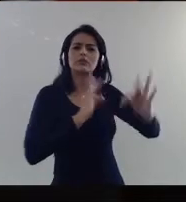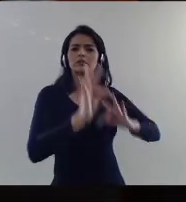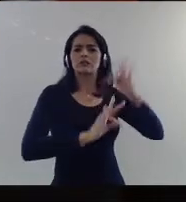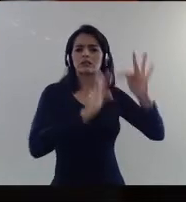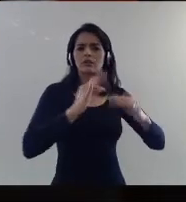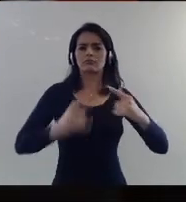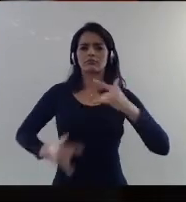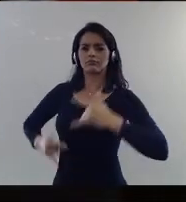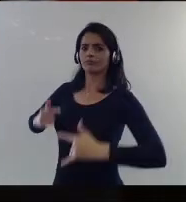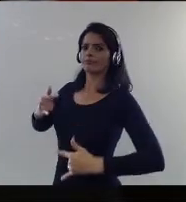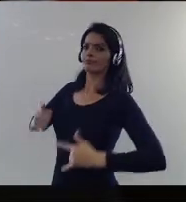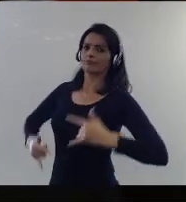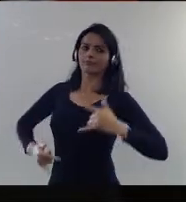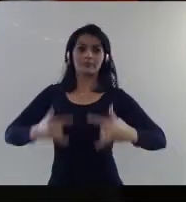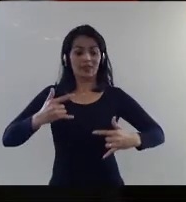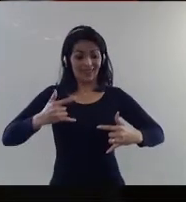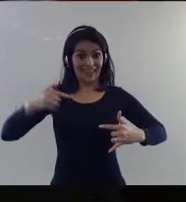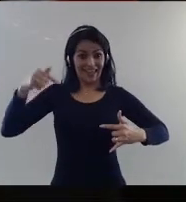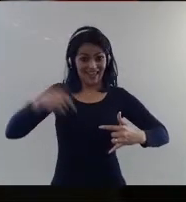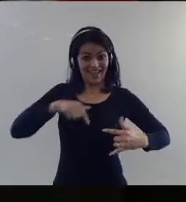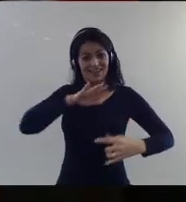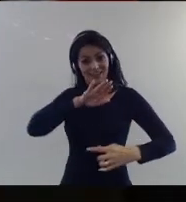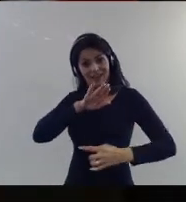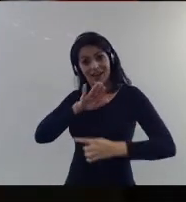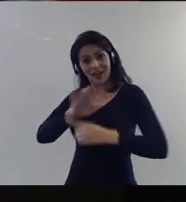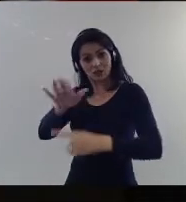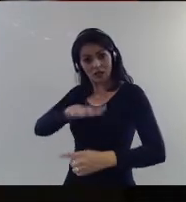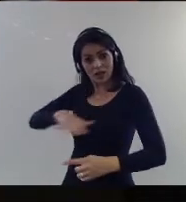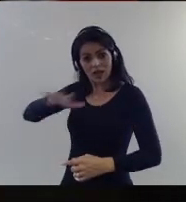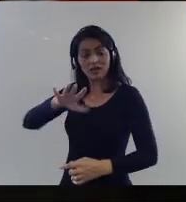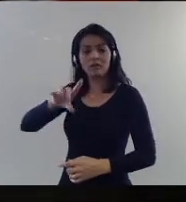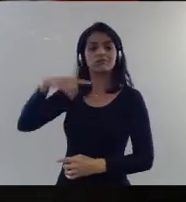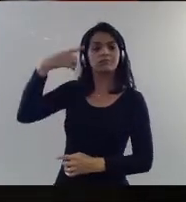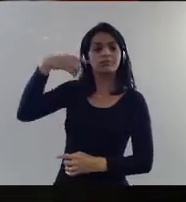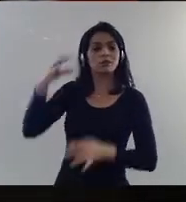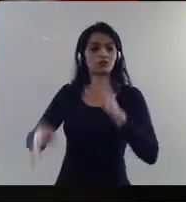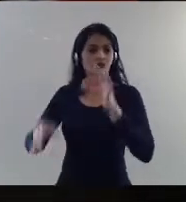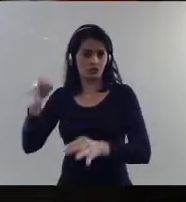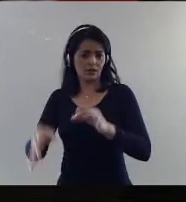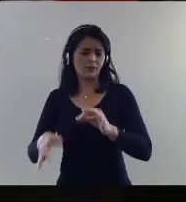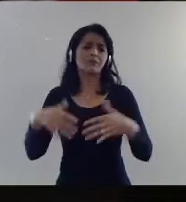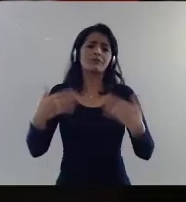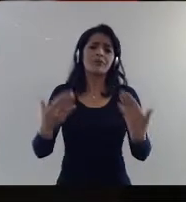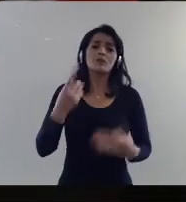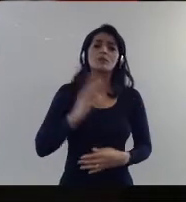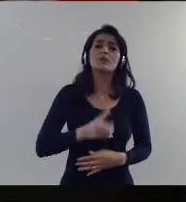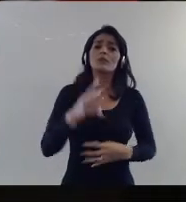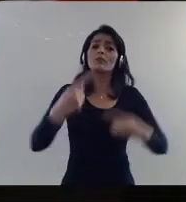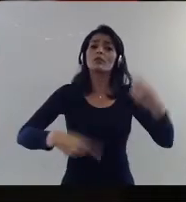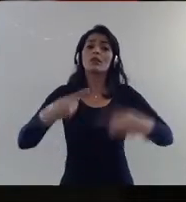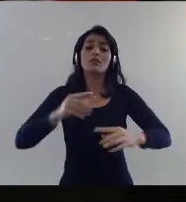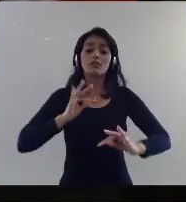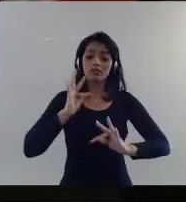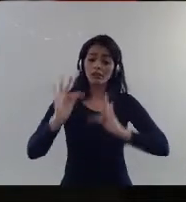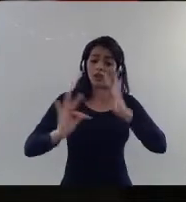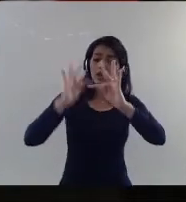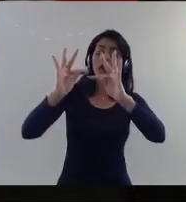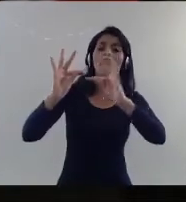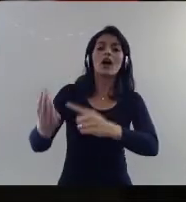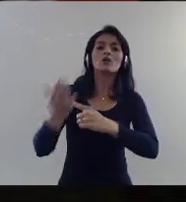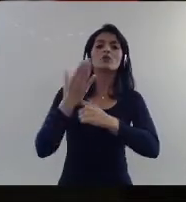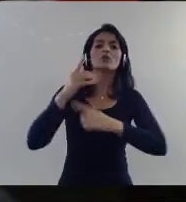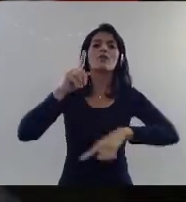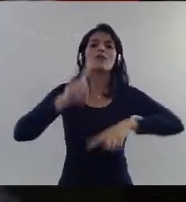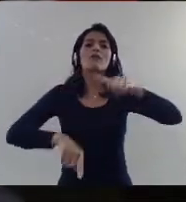inteligência artificial para o direito. Então, a gente sempre discutiu muito, né, que a tecnologia, na verdade, é ferramenta e